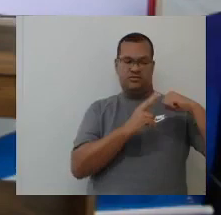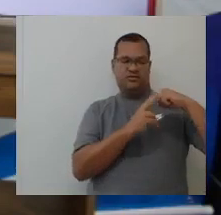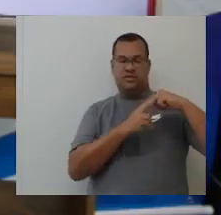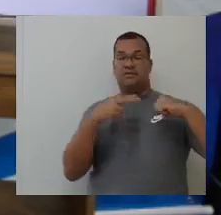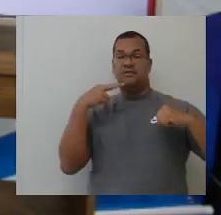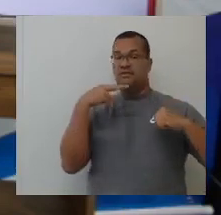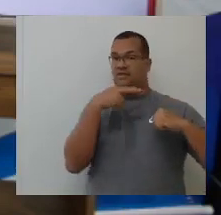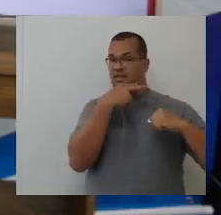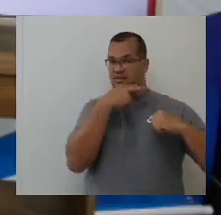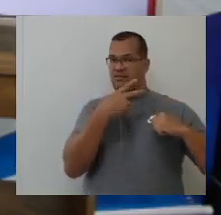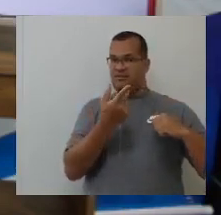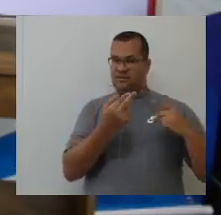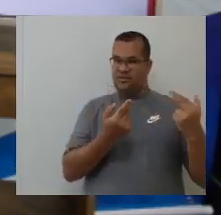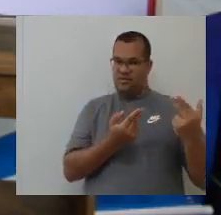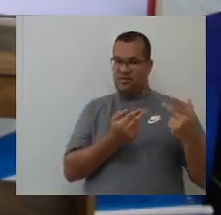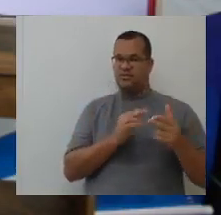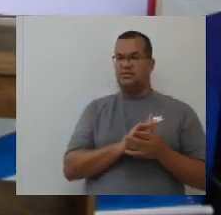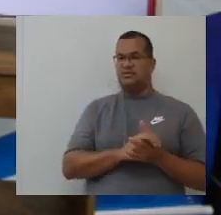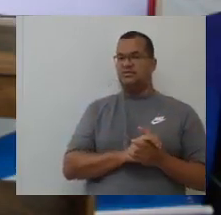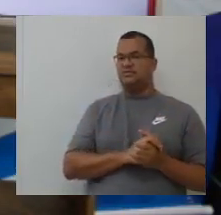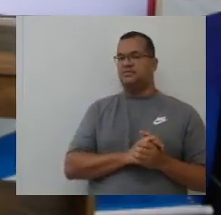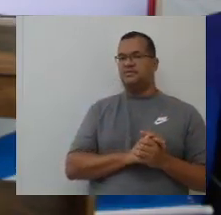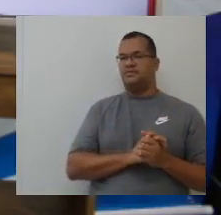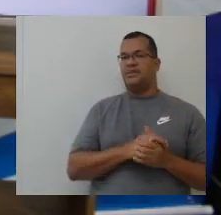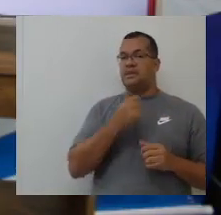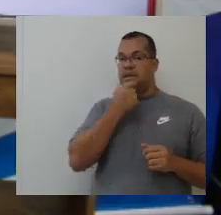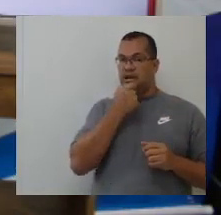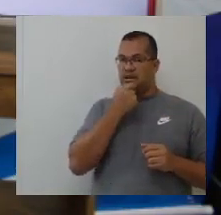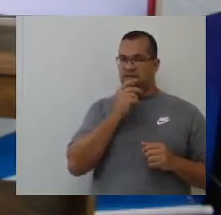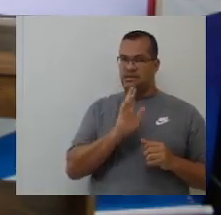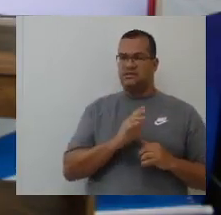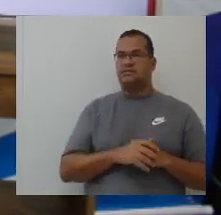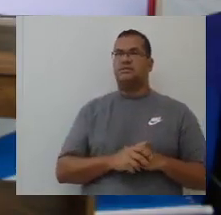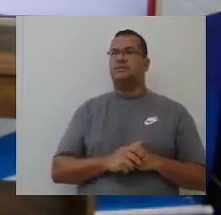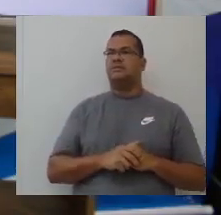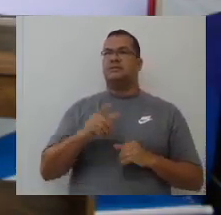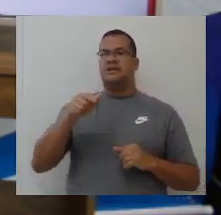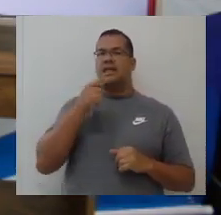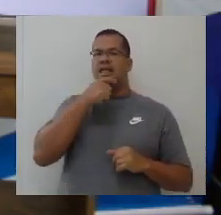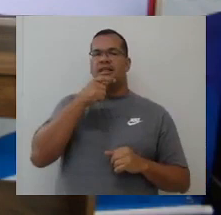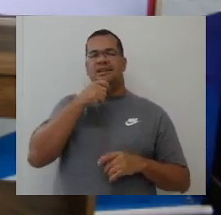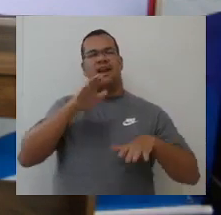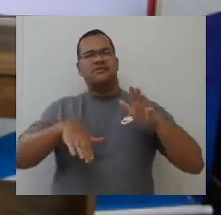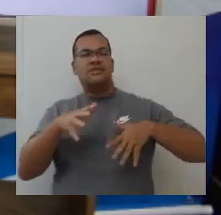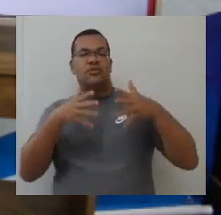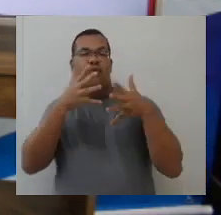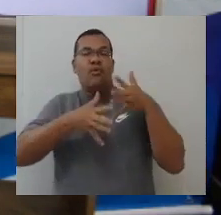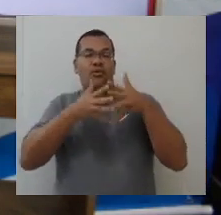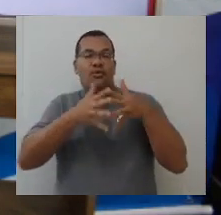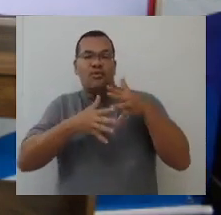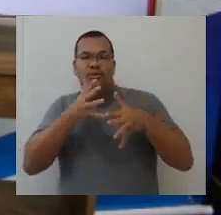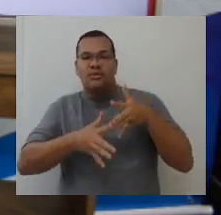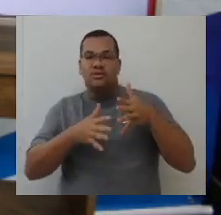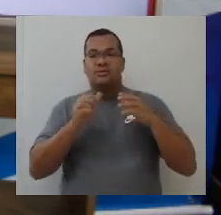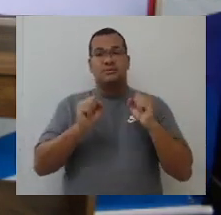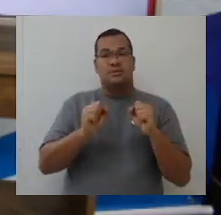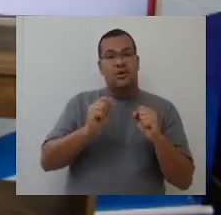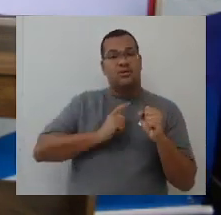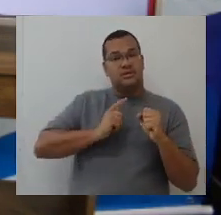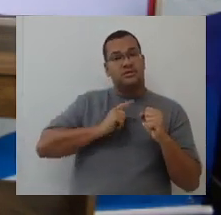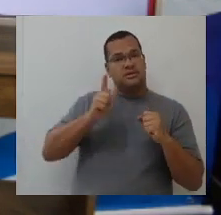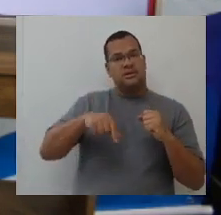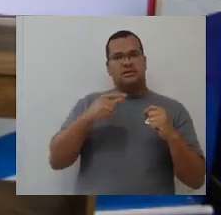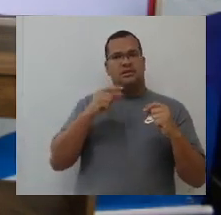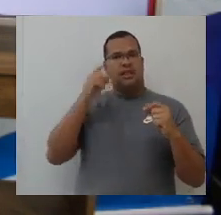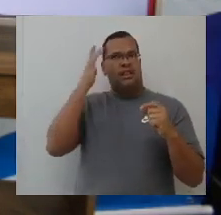né? Para quem já vem estudando inglês há muito tempo, isso chega a ser engraçado, chega a ser confuso. né? E pode chegar a não fazer